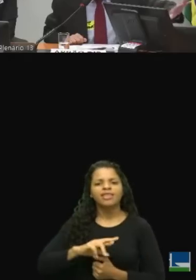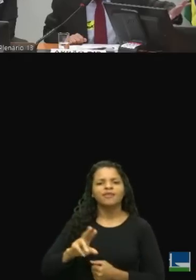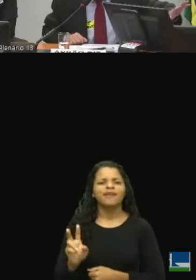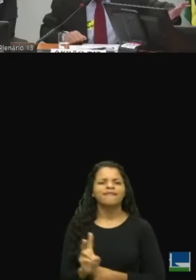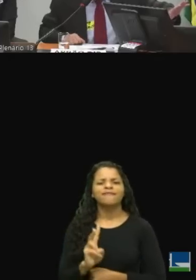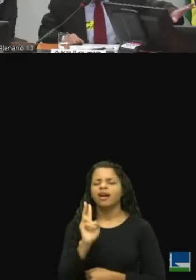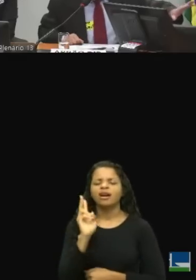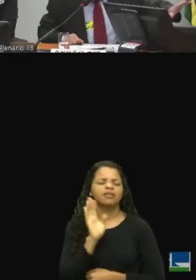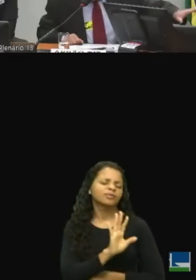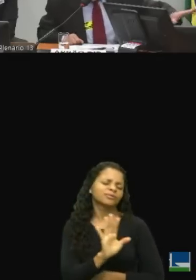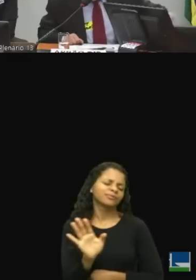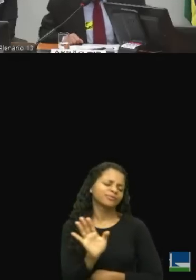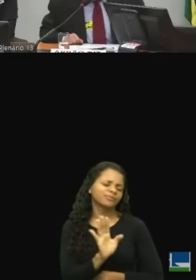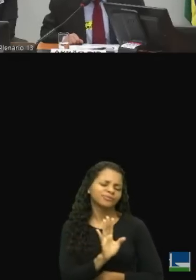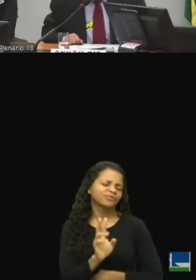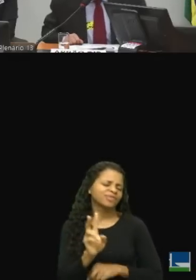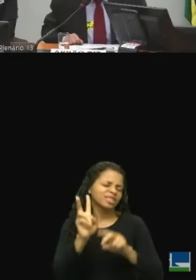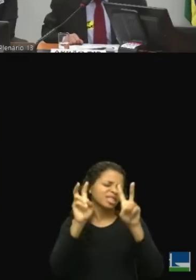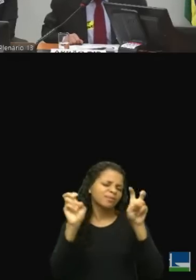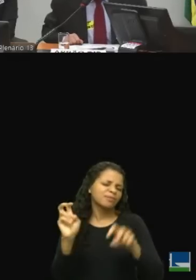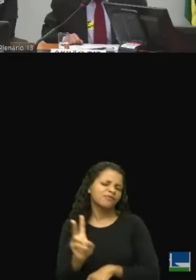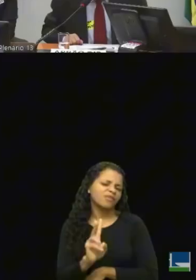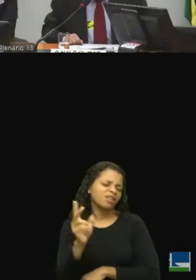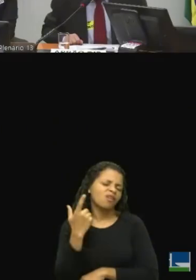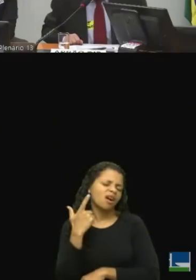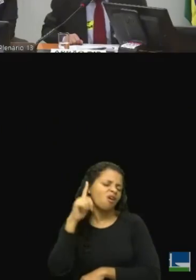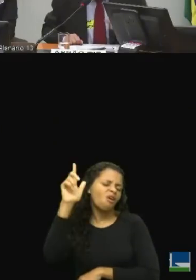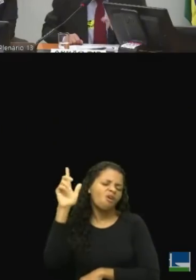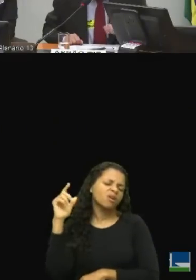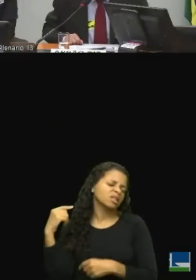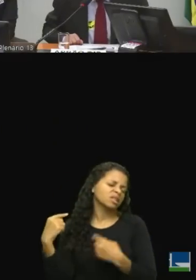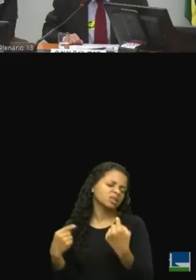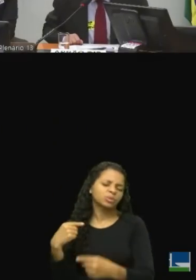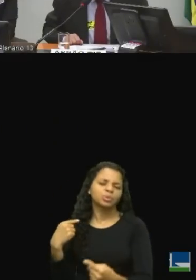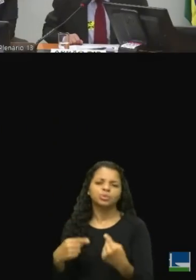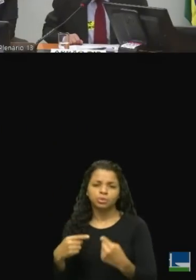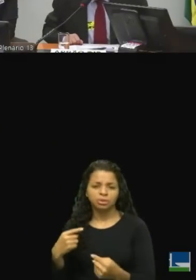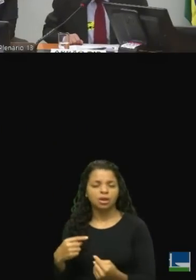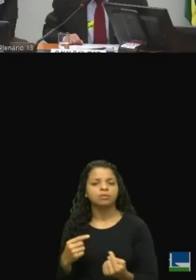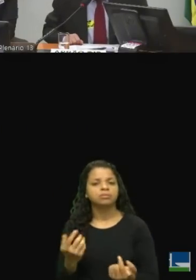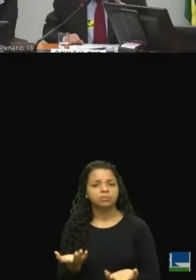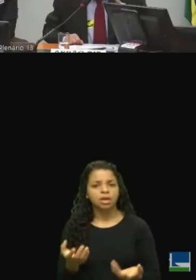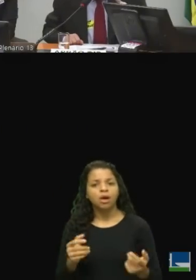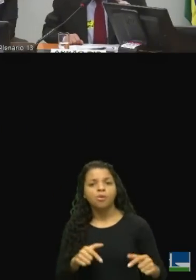uma outra coisa. Por sinal, eu entreguei uma planilha à deputada Daniela, à assessoria da deputada